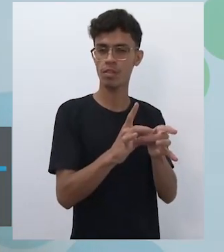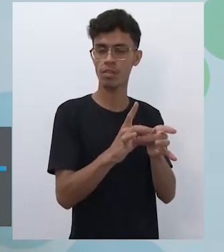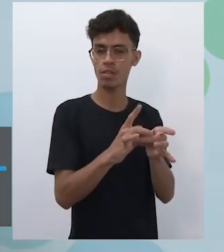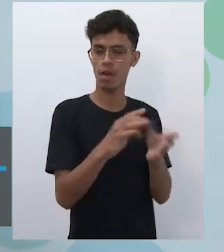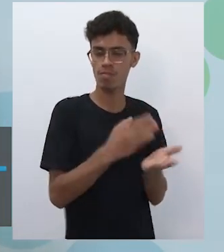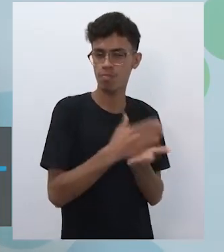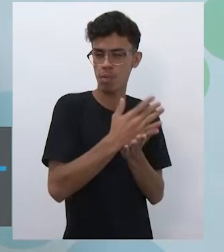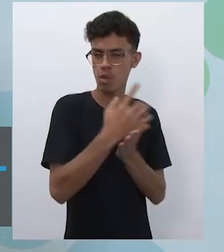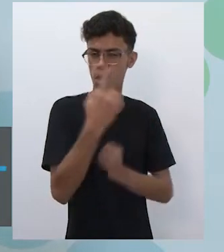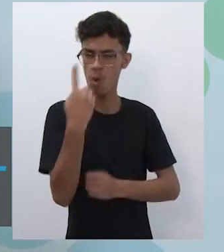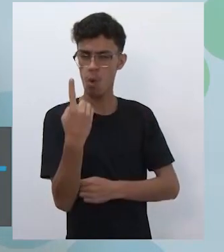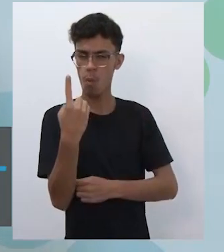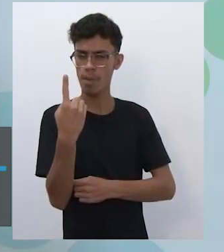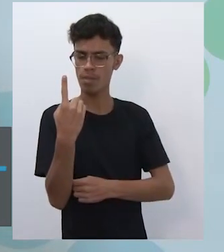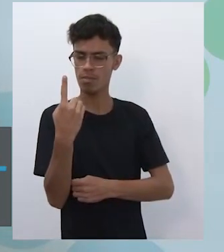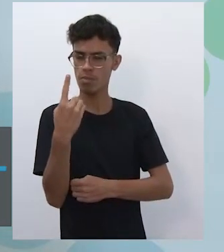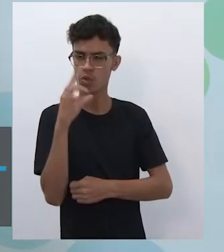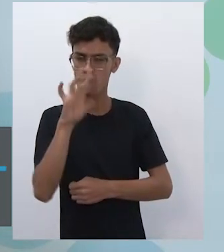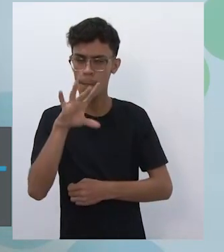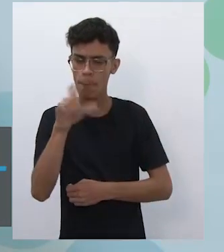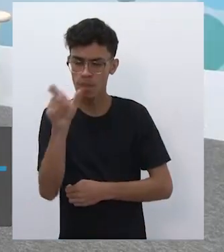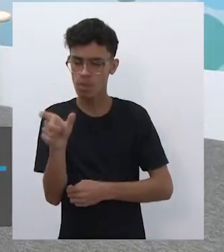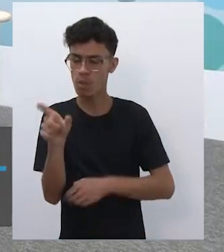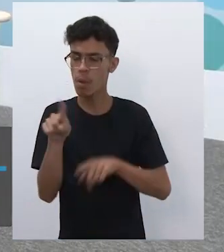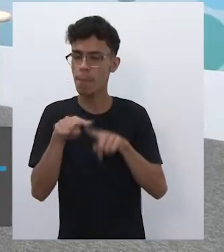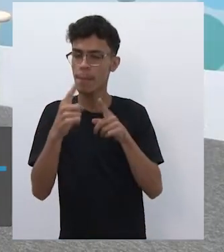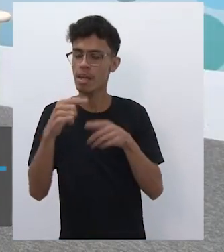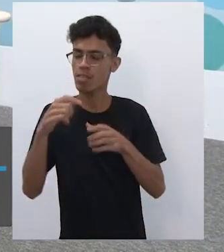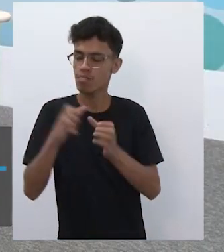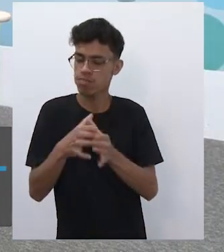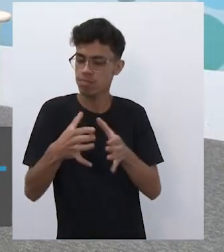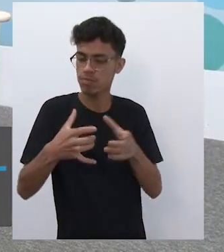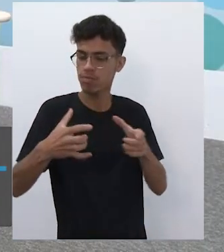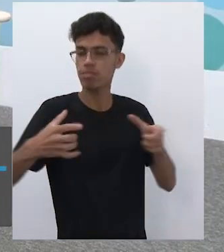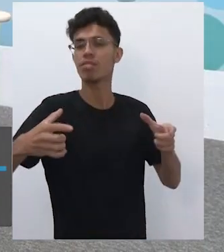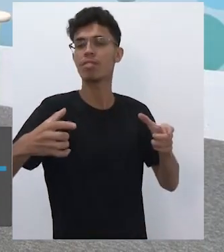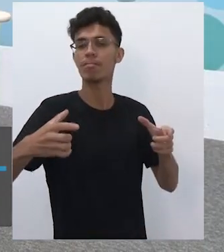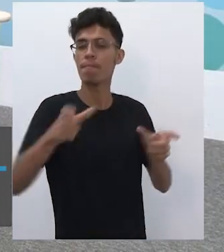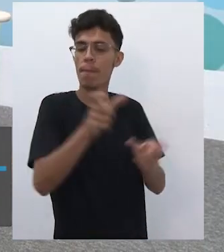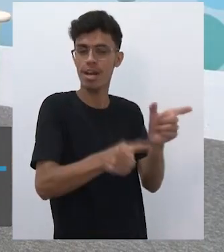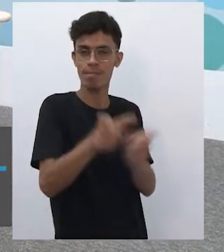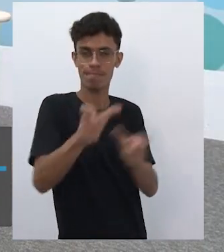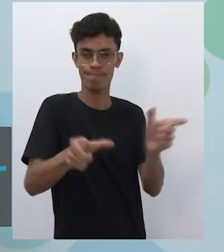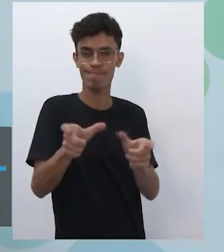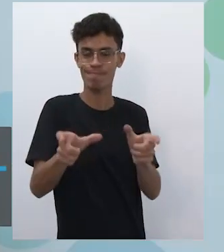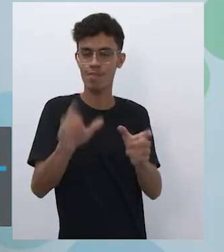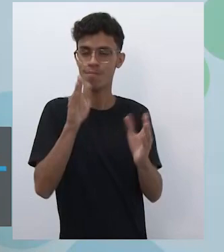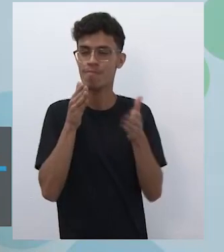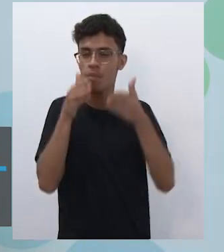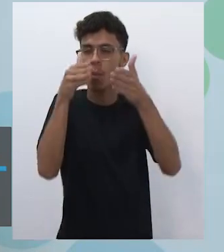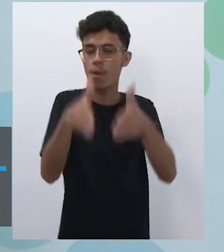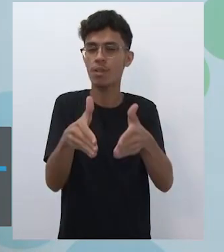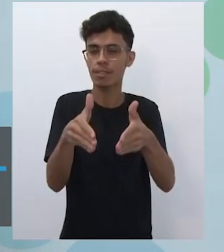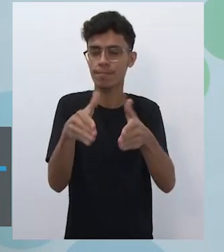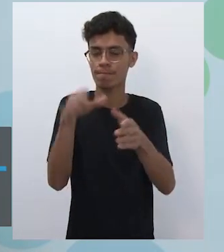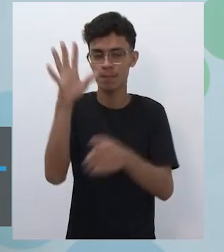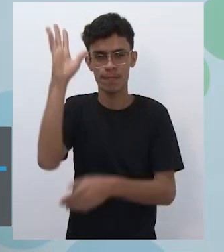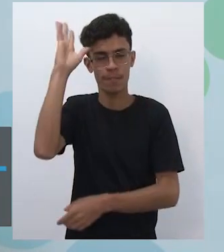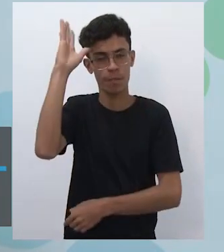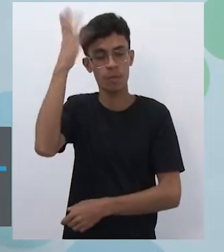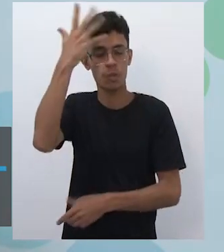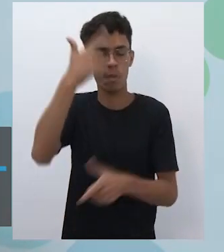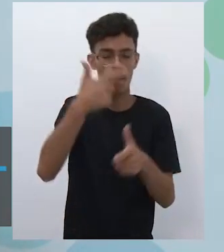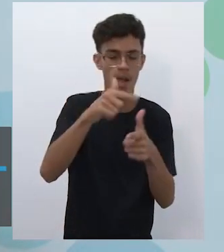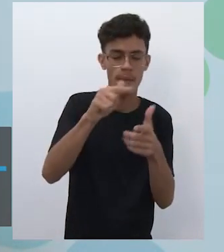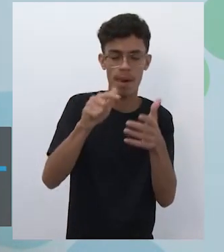começar com uma pessoa, mas ele vai se expandindo e alcançando outras pessoas. Ele tem o foco na busca de soluções